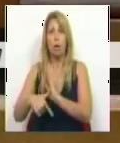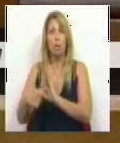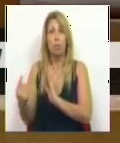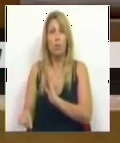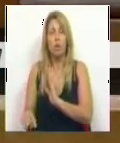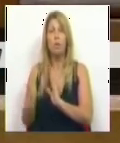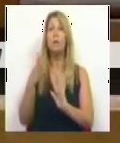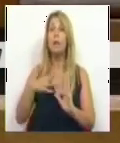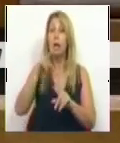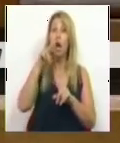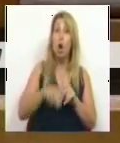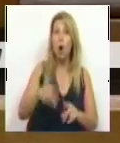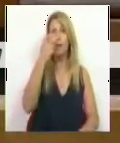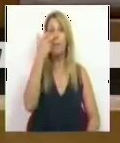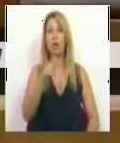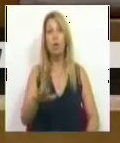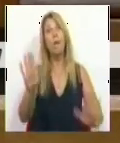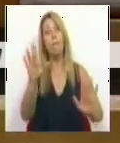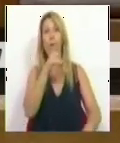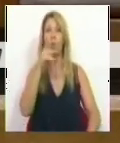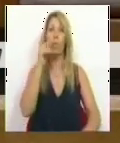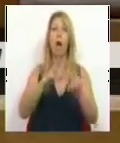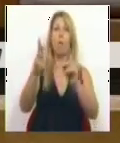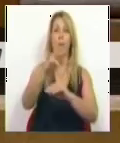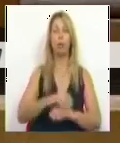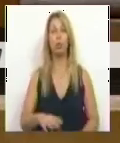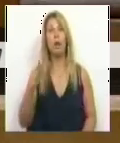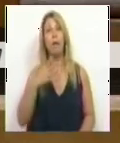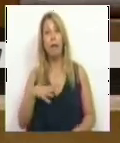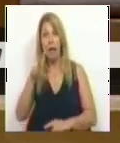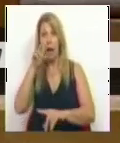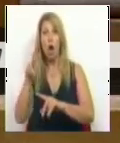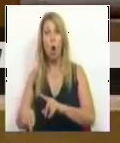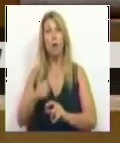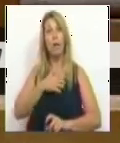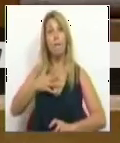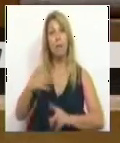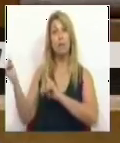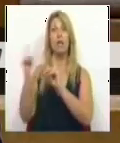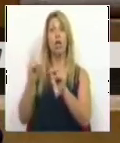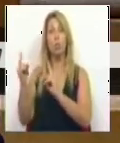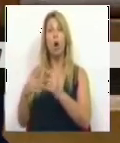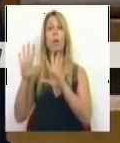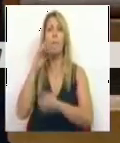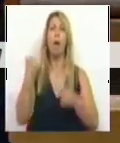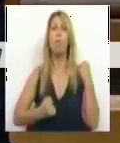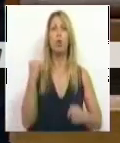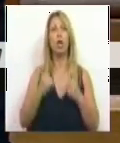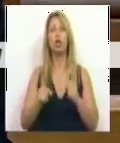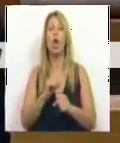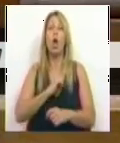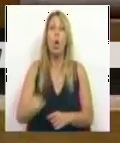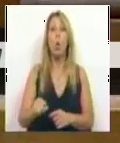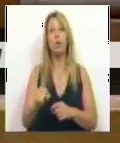cortar nas pensões, mas prometer aumentos. Querem cortar nas empresas de transporte, mas protestar contra a degradação dos